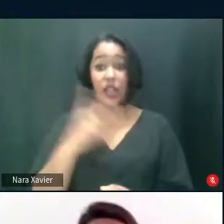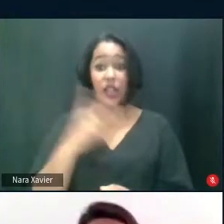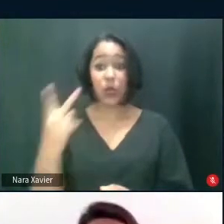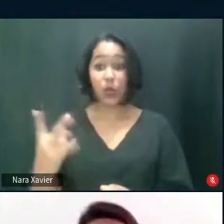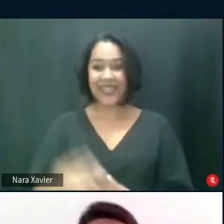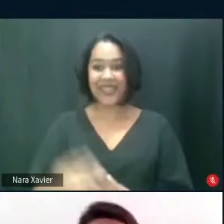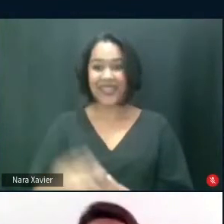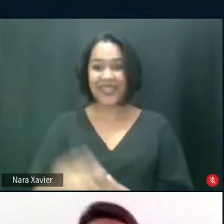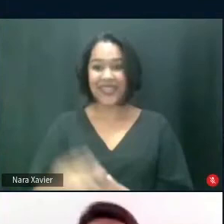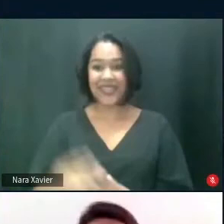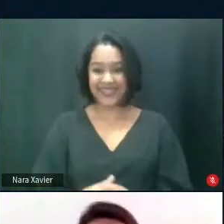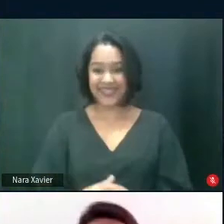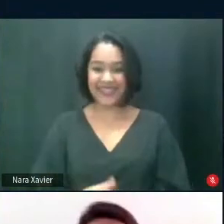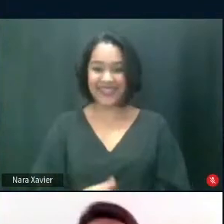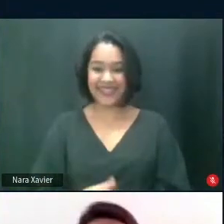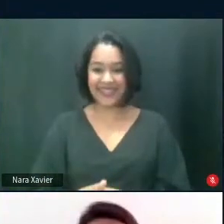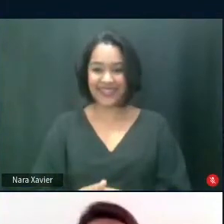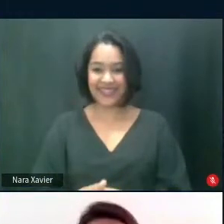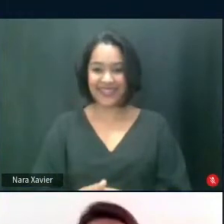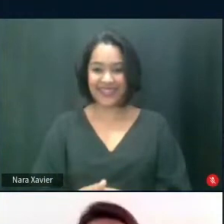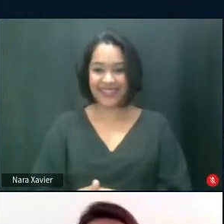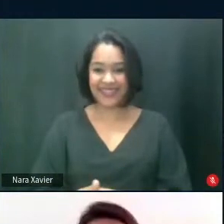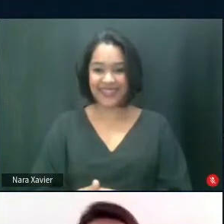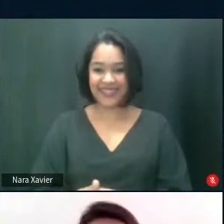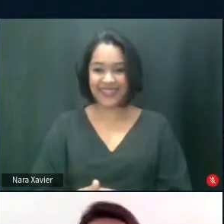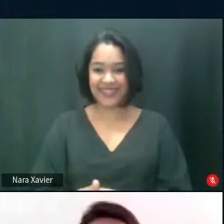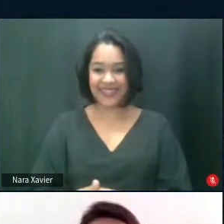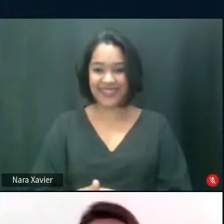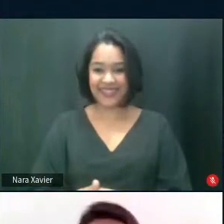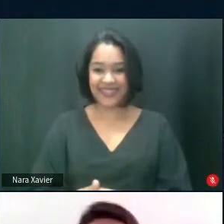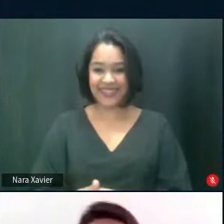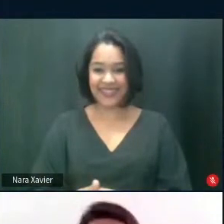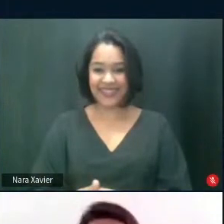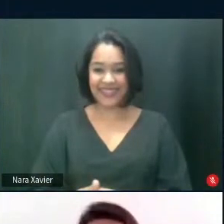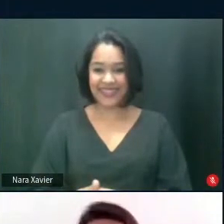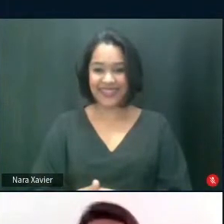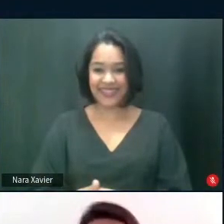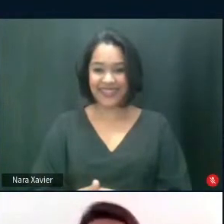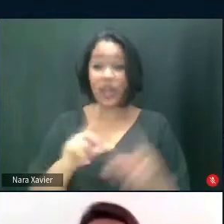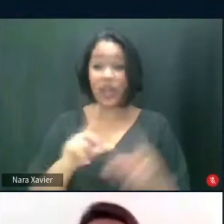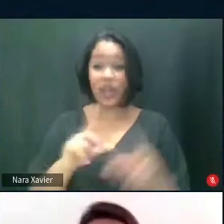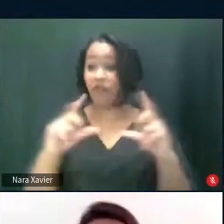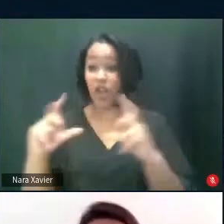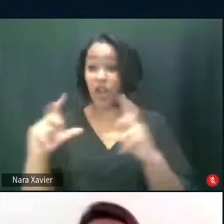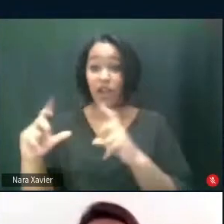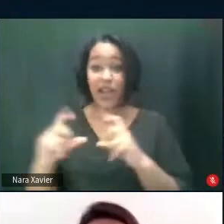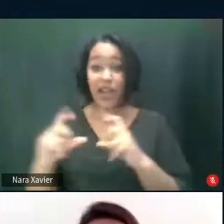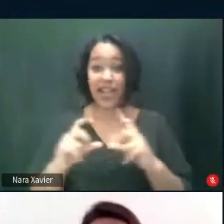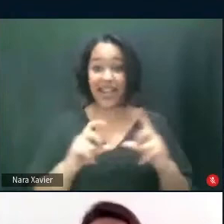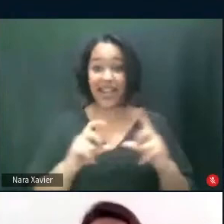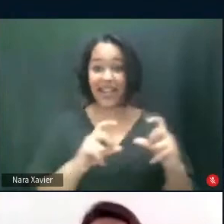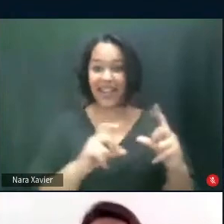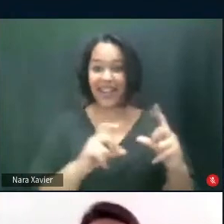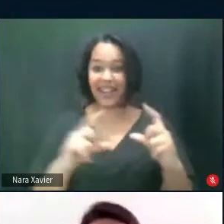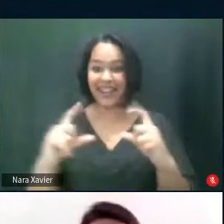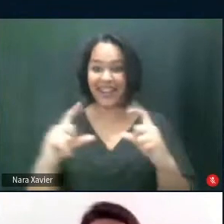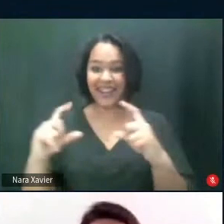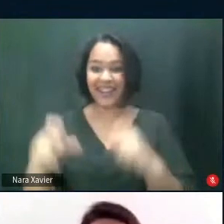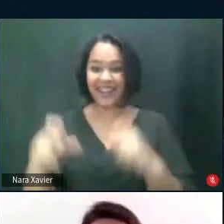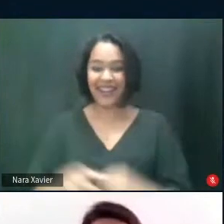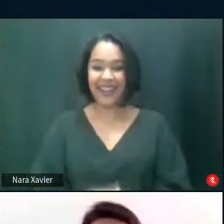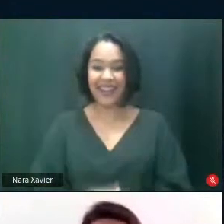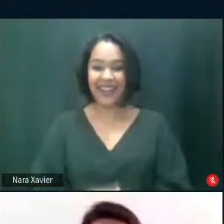todo mundo. Ah, tá bom, então. Desculpa. Eu tirei um monte de foto aqui, mas se alguém puder tirar, que o meu tá aparecendo nos